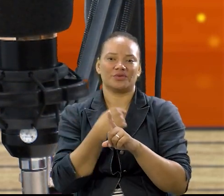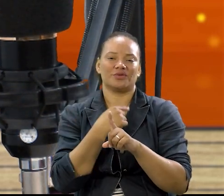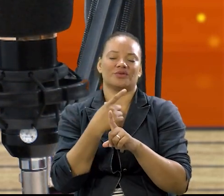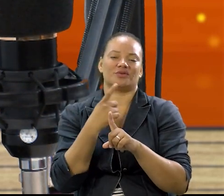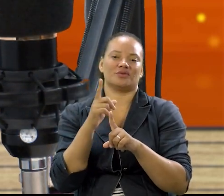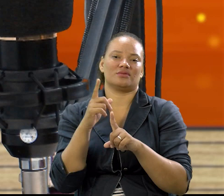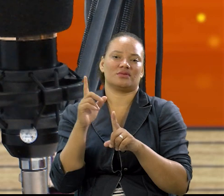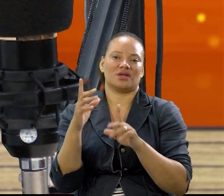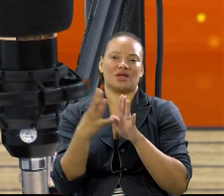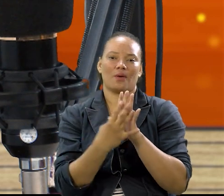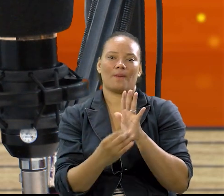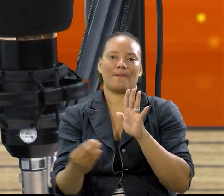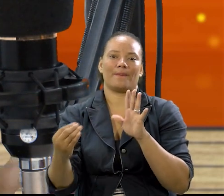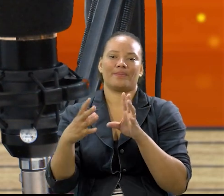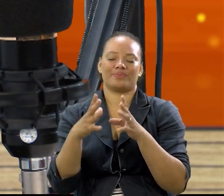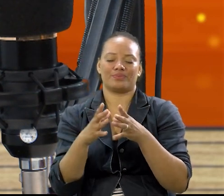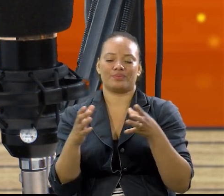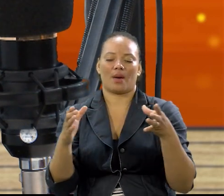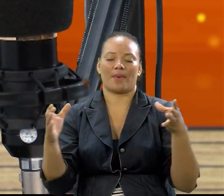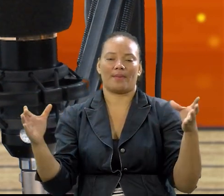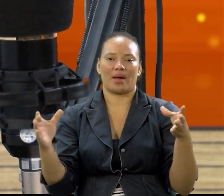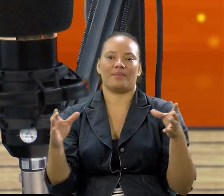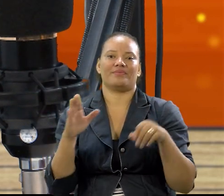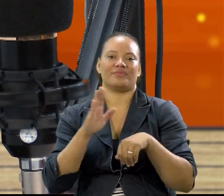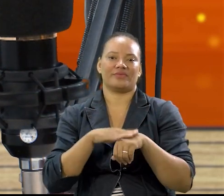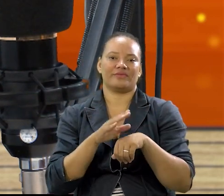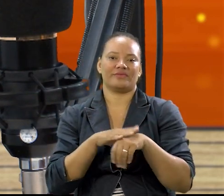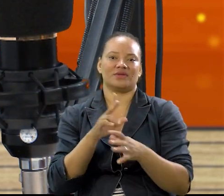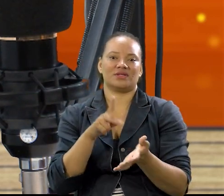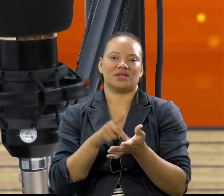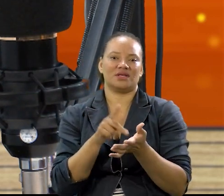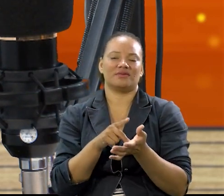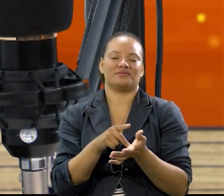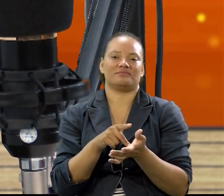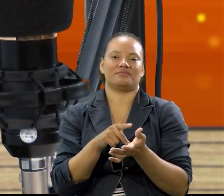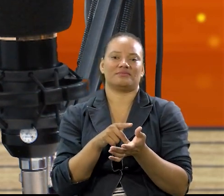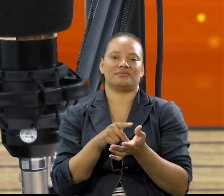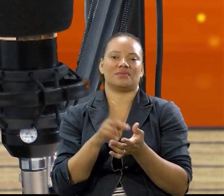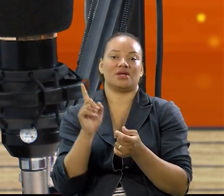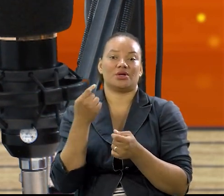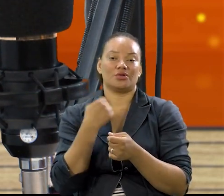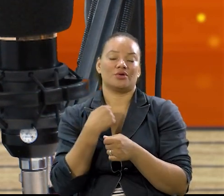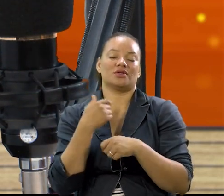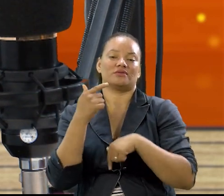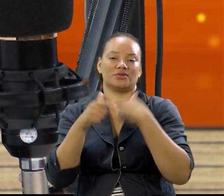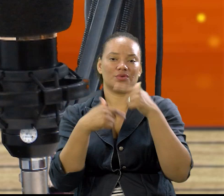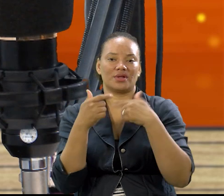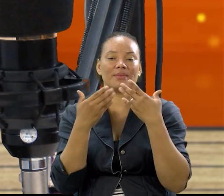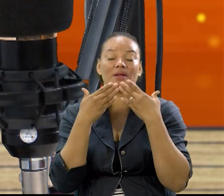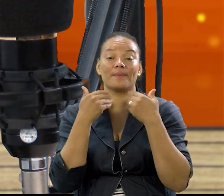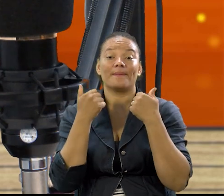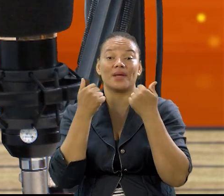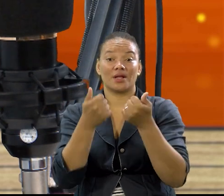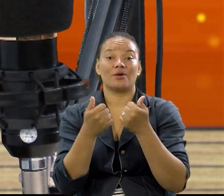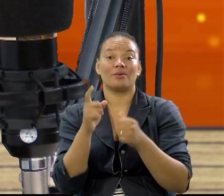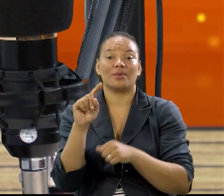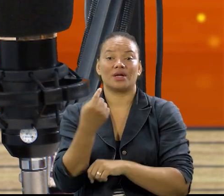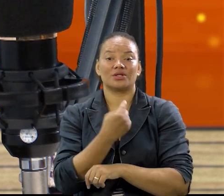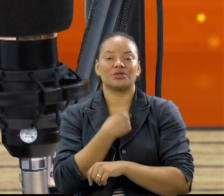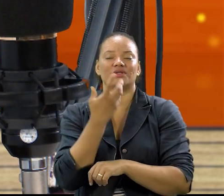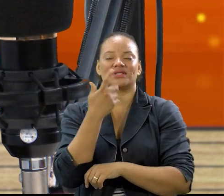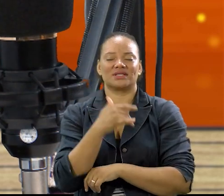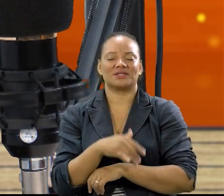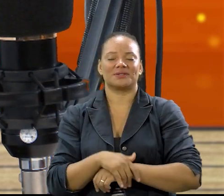é que essa ampliação seja efetivada e que a gente possa prestar um melhor serviço para as